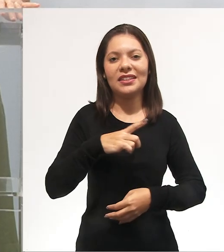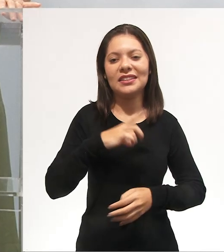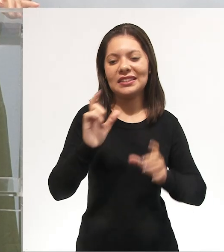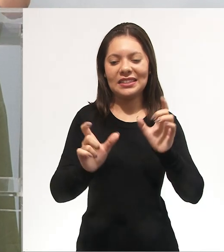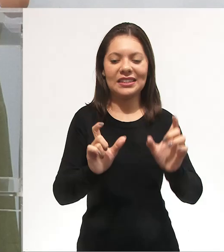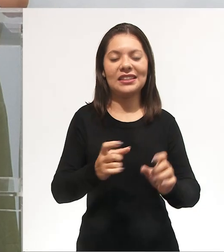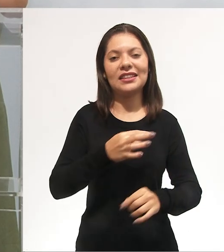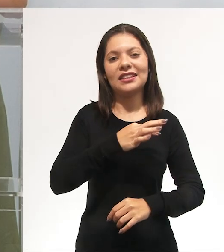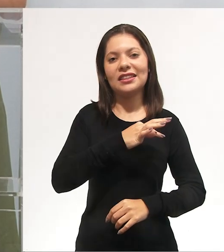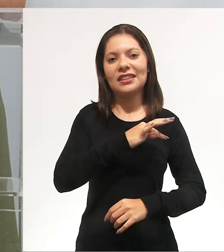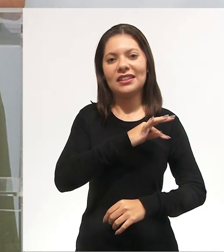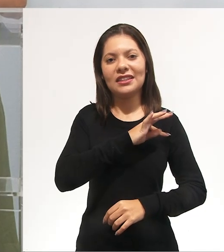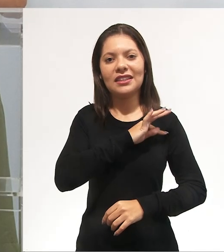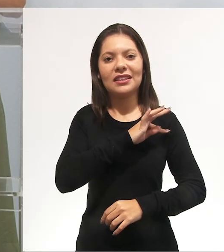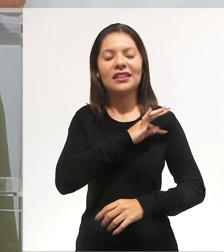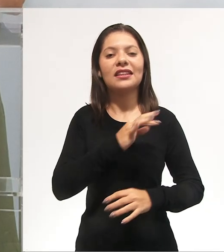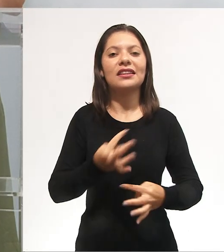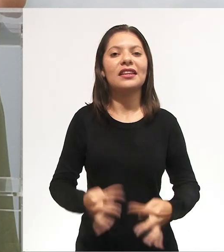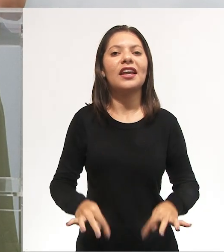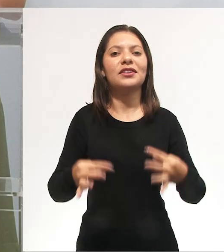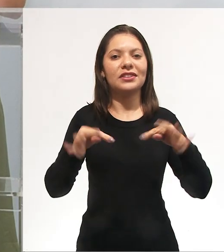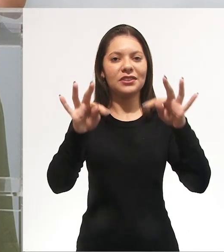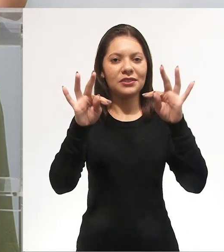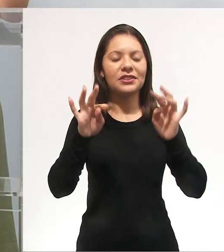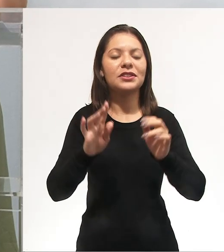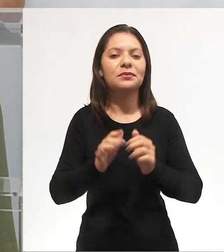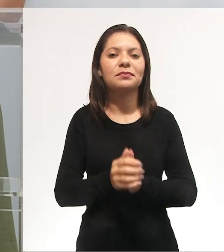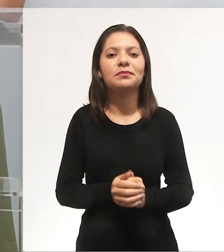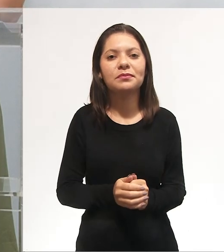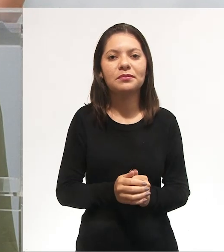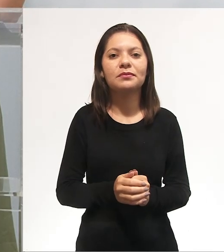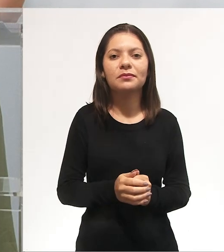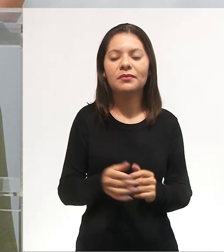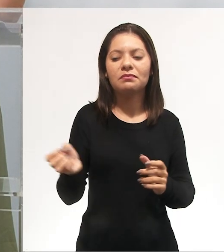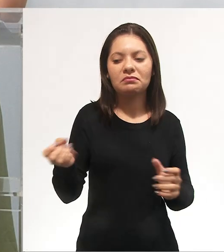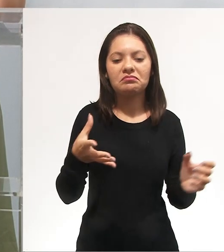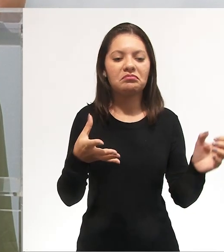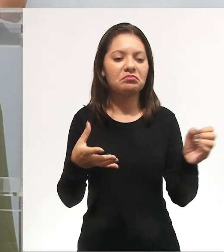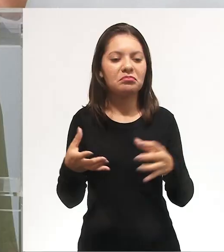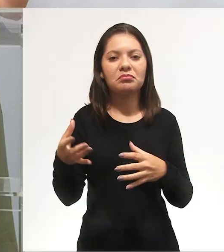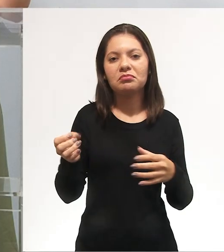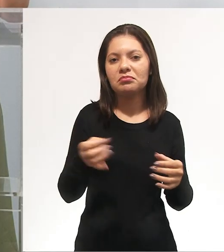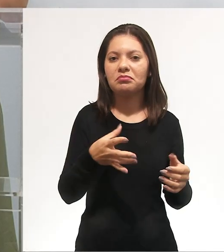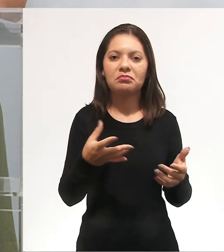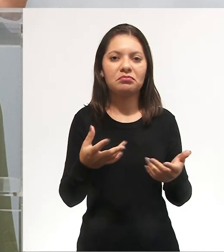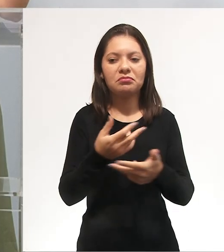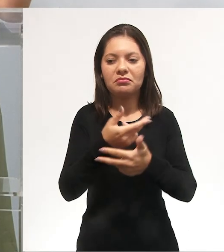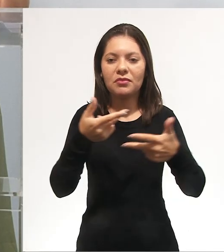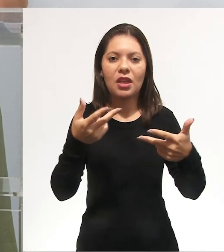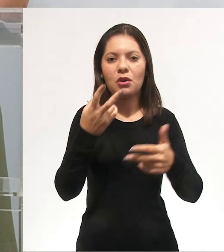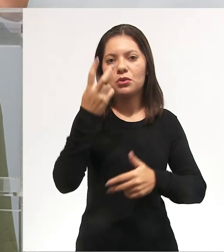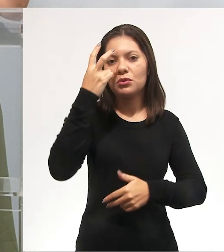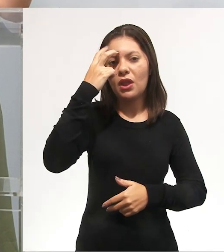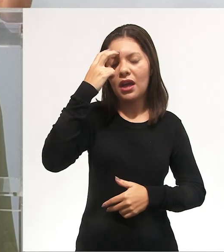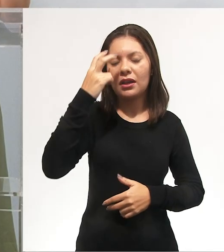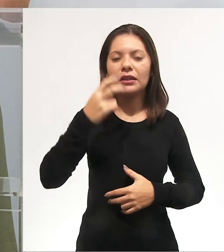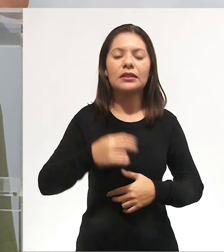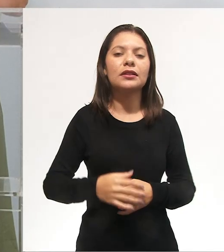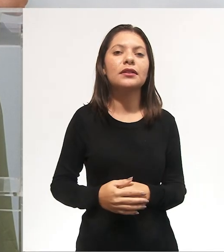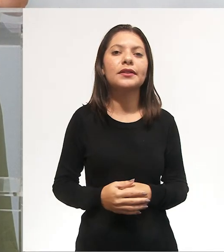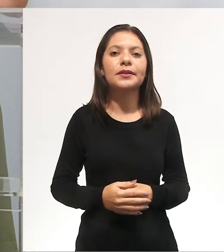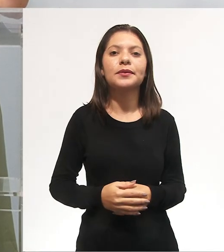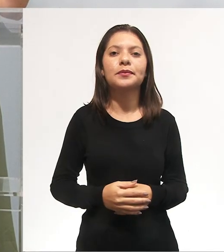da tecnologia, né? Vão aparecendo de acordo com as novidades, com as coisas